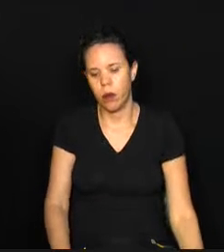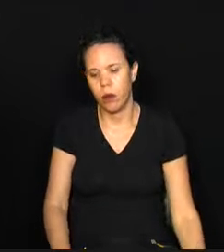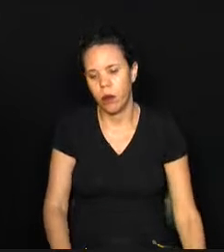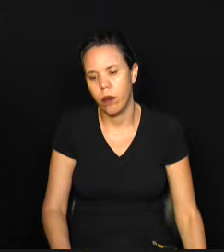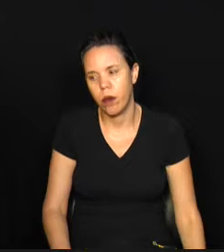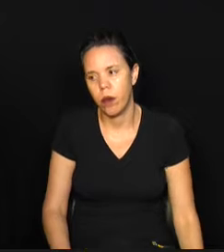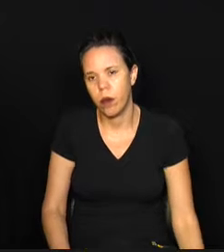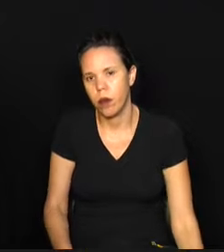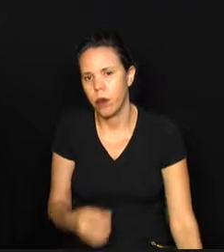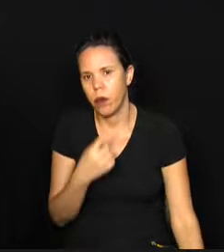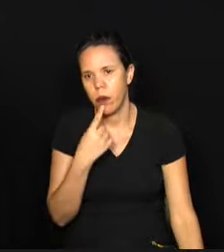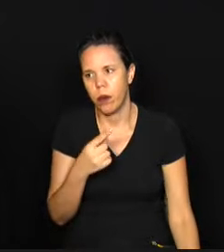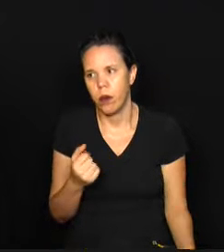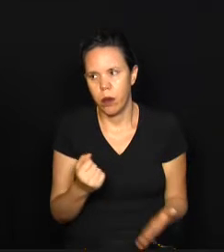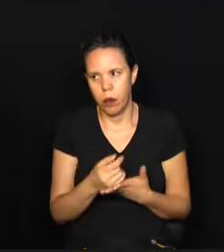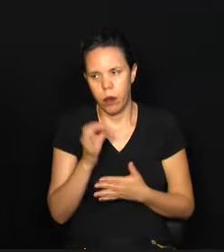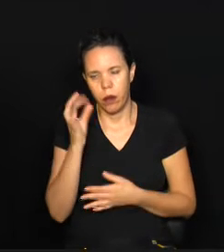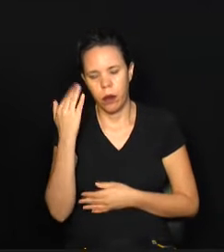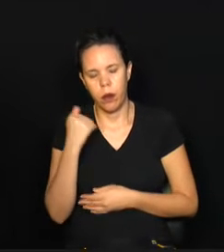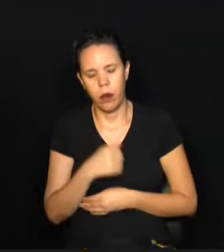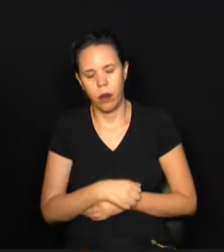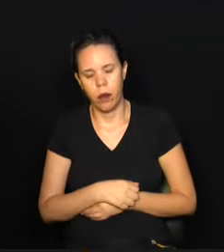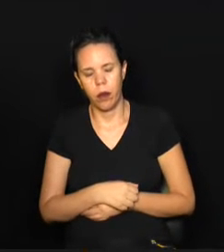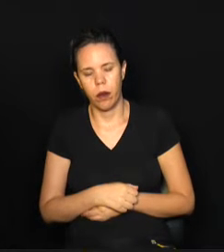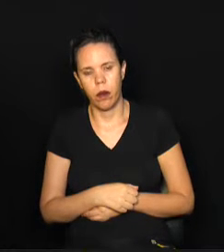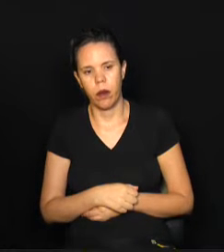benefícios para Campinas, tenho certeza.